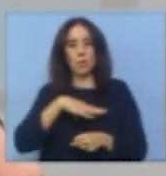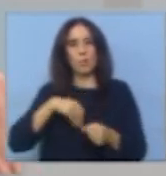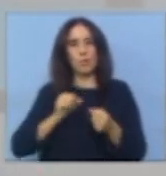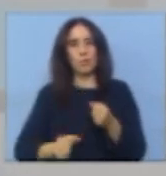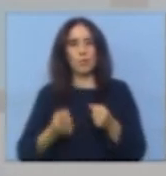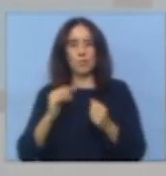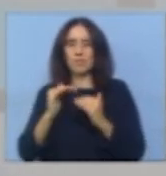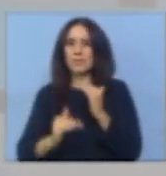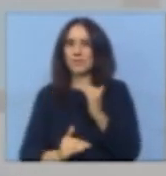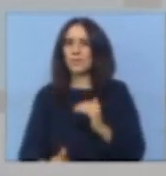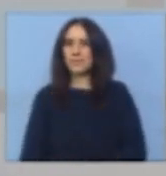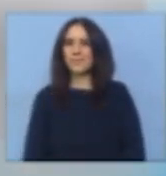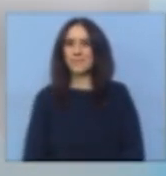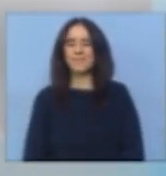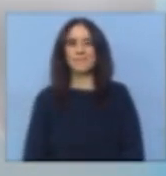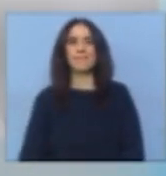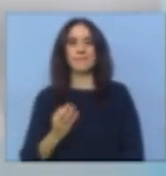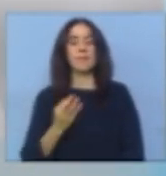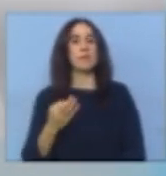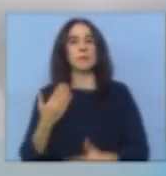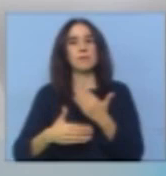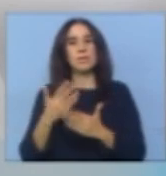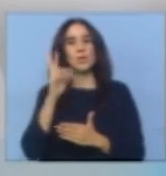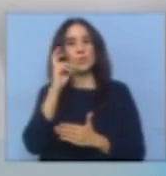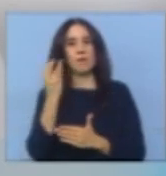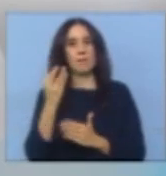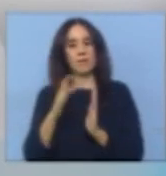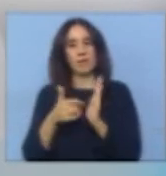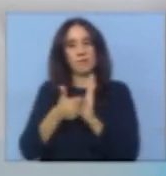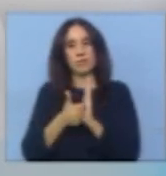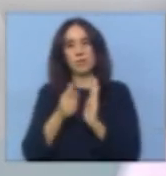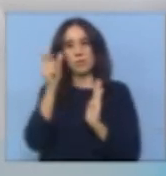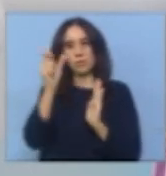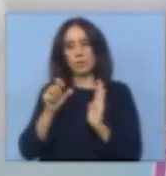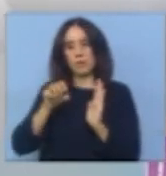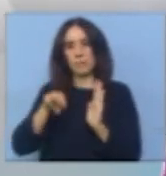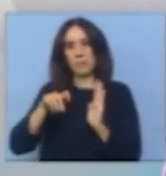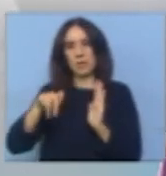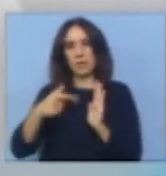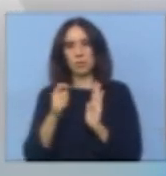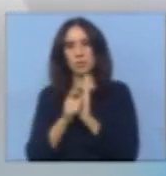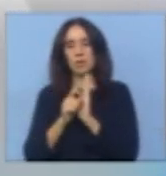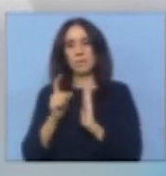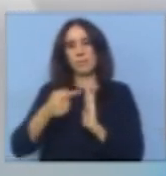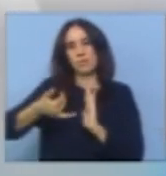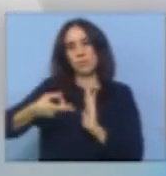ainda mais abaixo. Vamos então avançar e escutar então este Evangelho de Mateus, deste 29º domingo do tempo